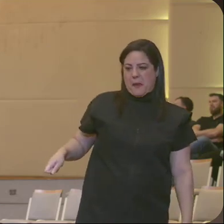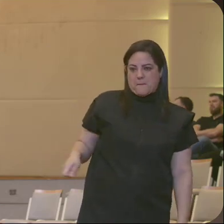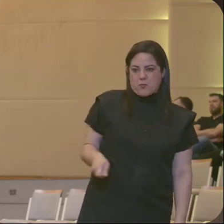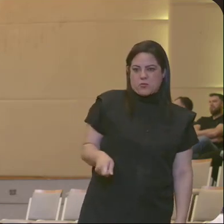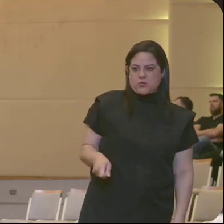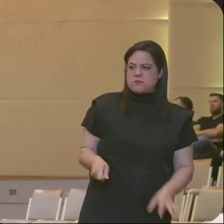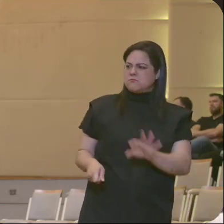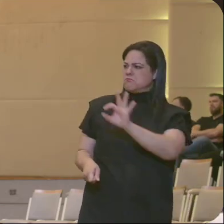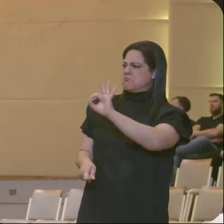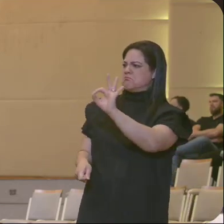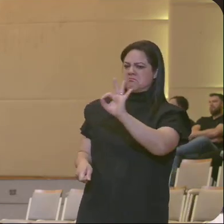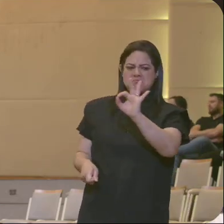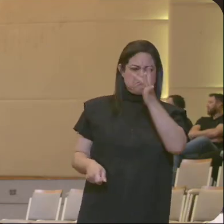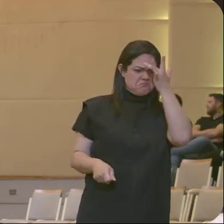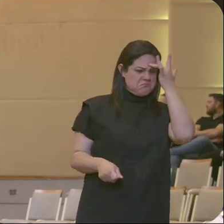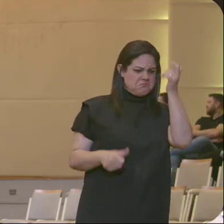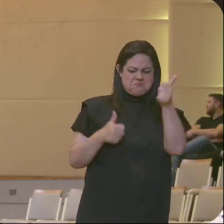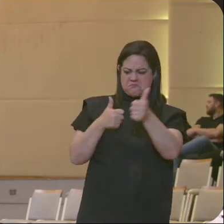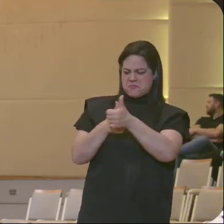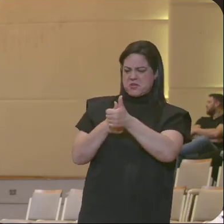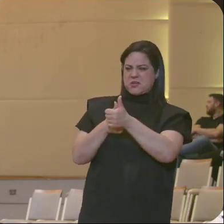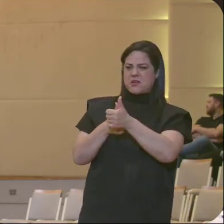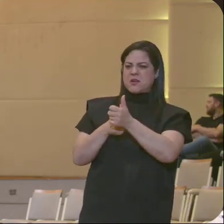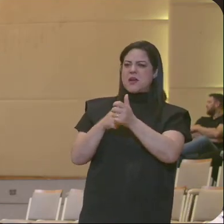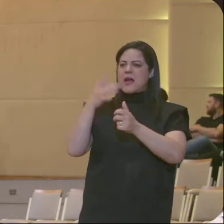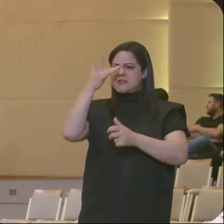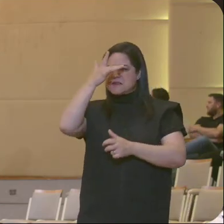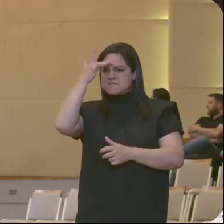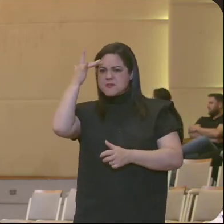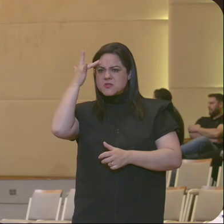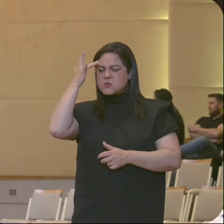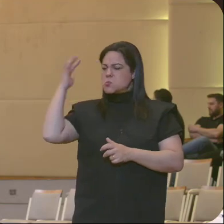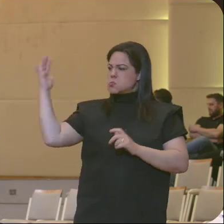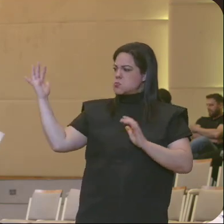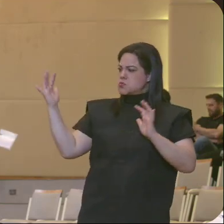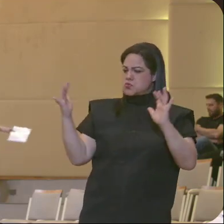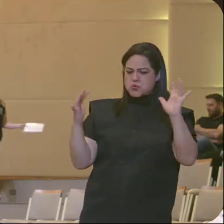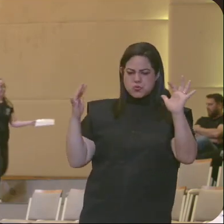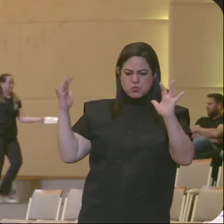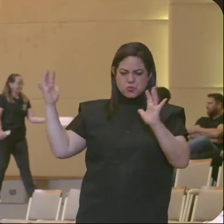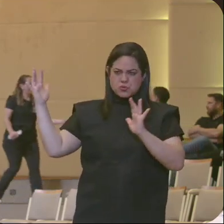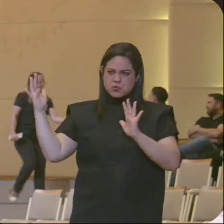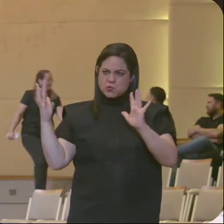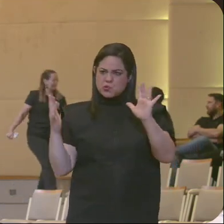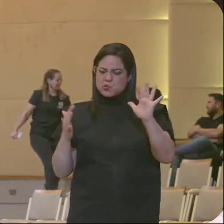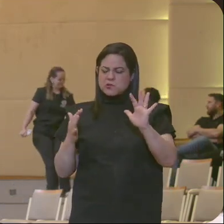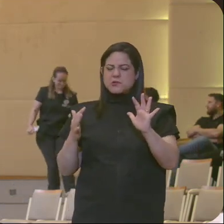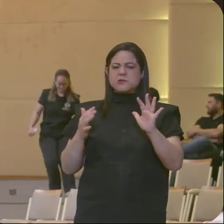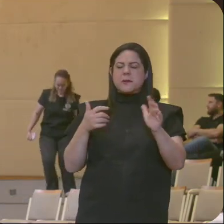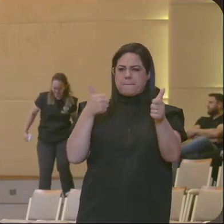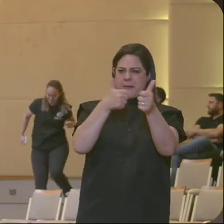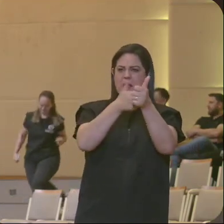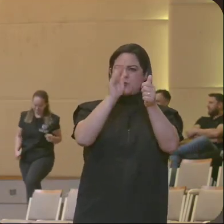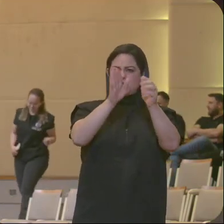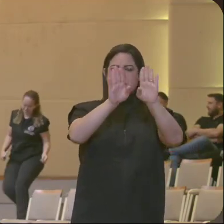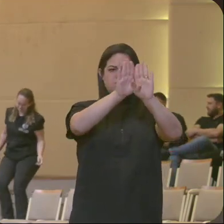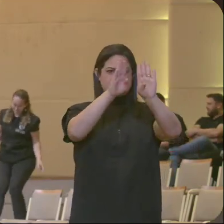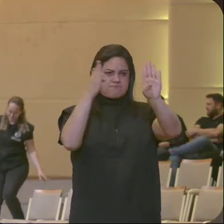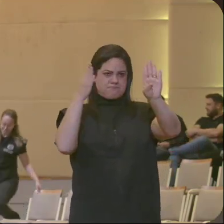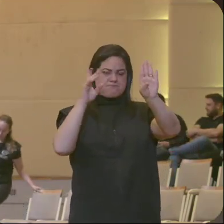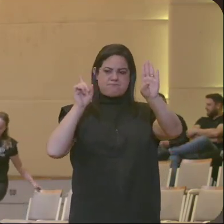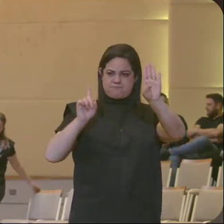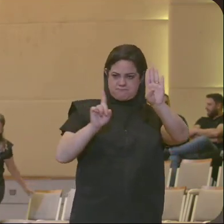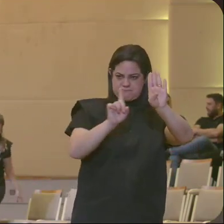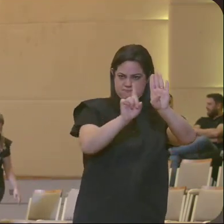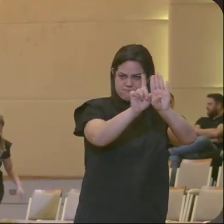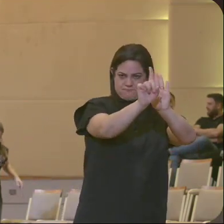ninguém perto dele. Quando as pessoas vão chegando ali no saguão, perto, próximo do portão de embarque,